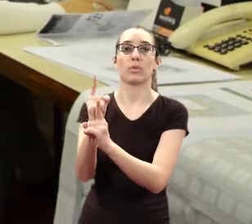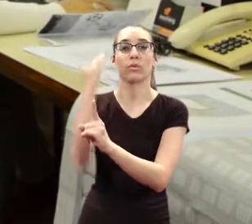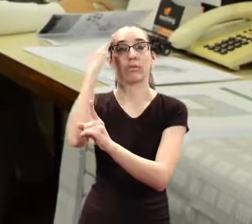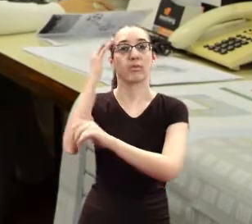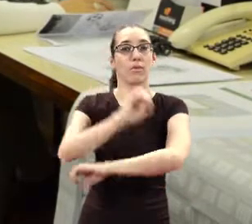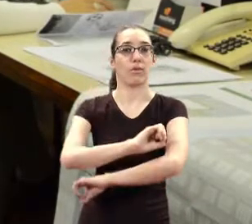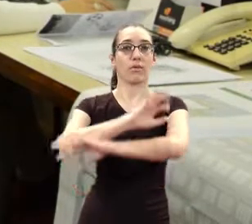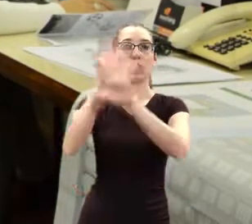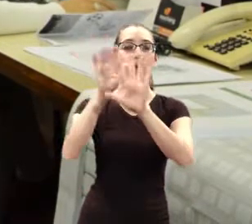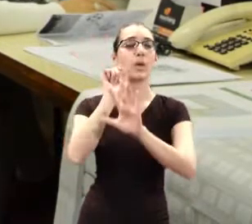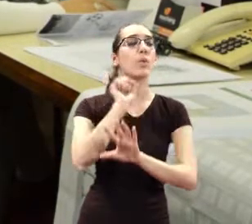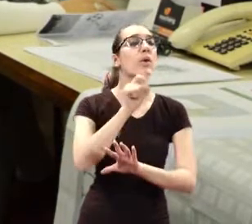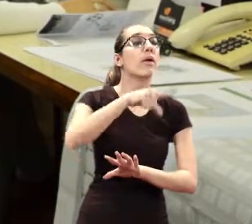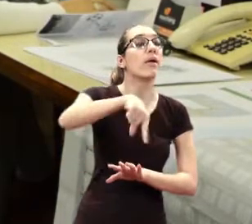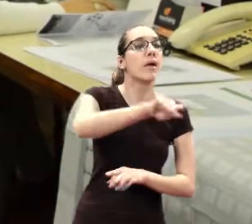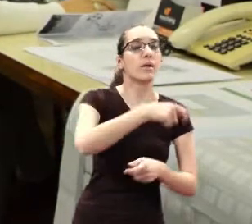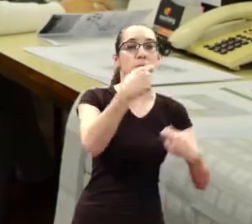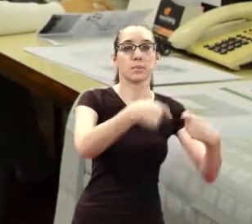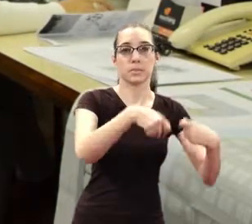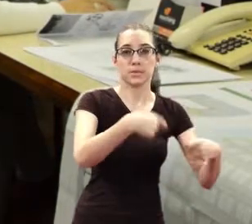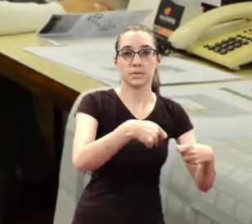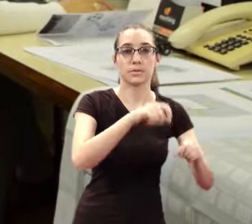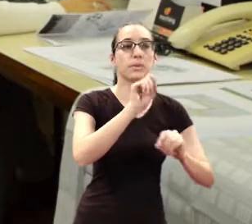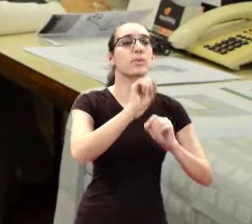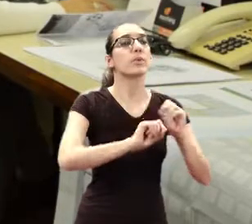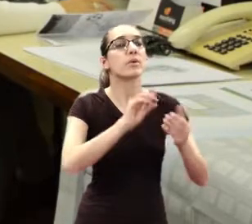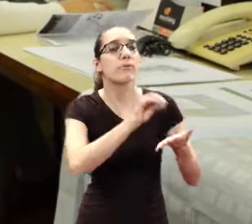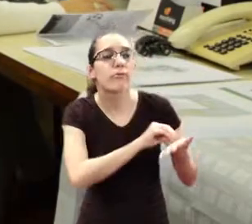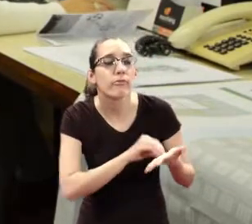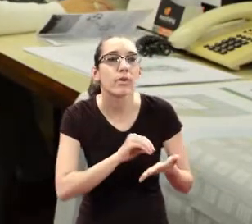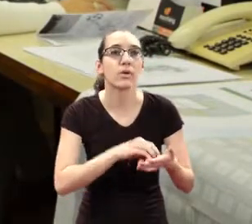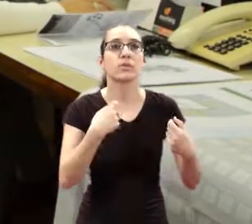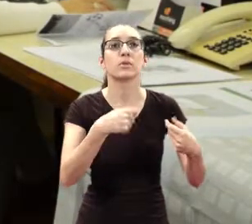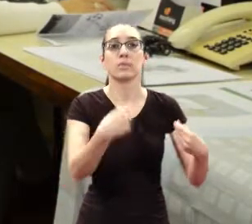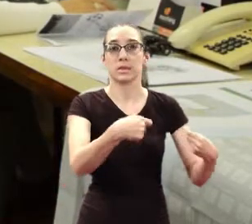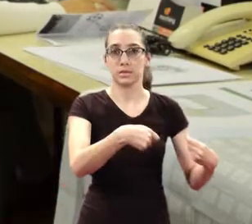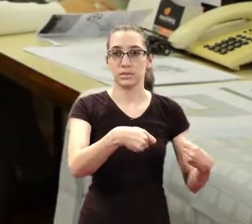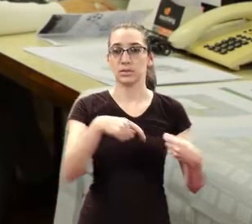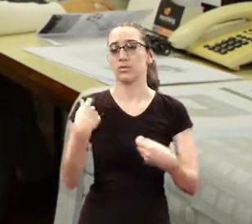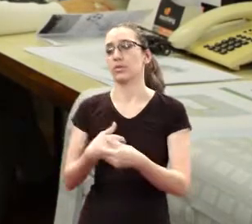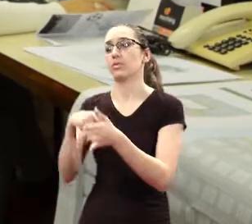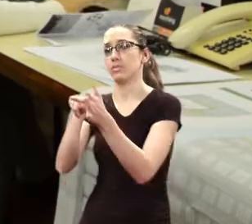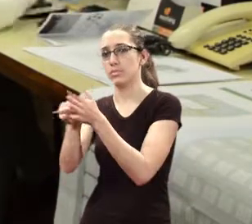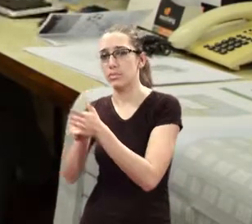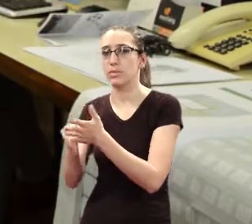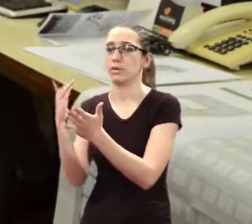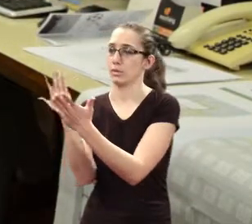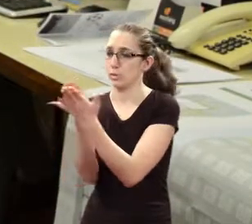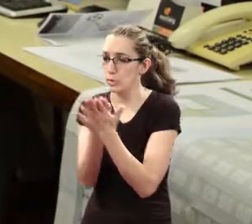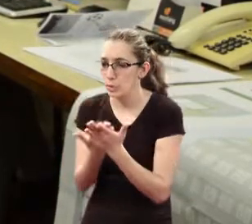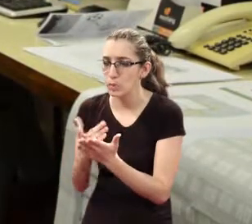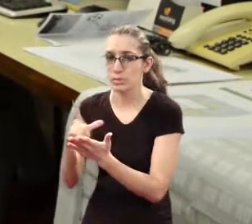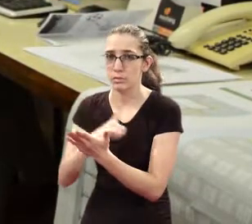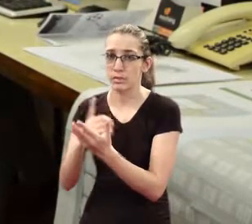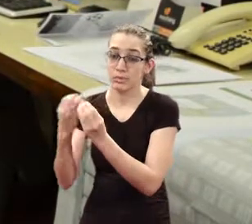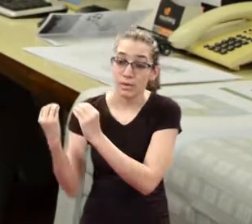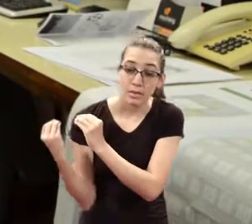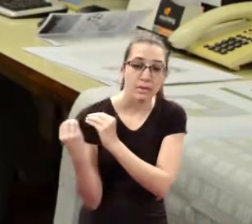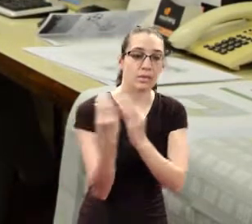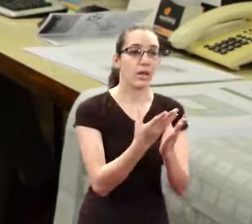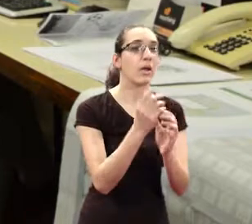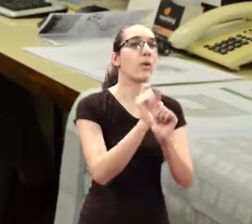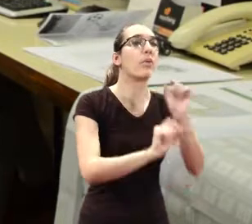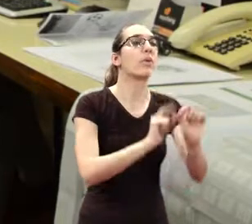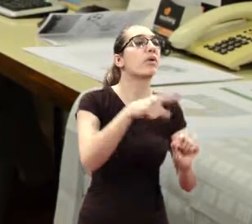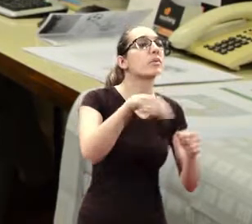descobrindo e entendendo quais que são as necessidades dele, para daí poder entrar com todo um levantamento, um estudo do que